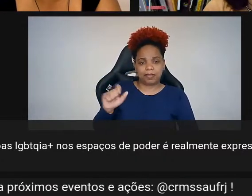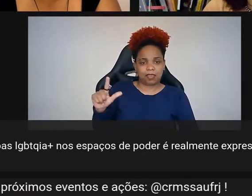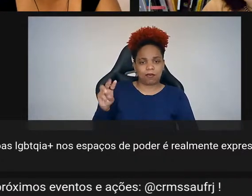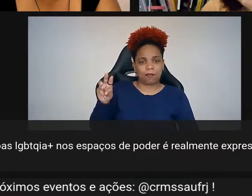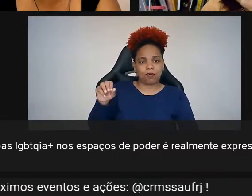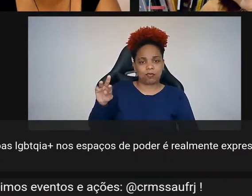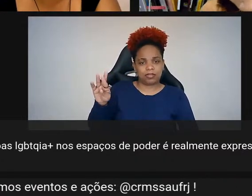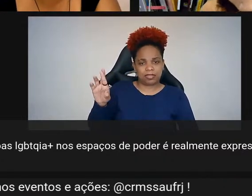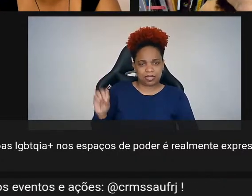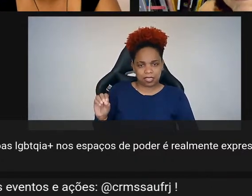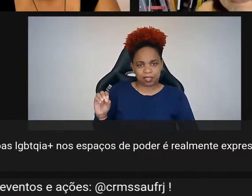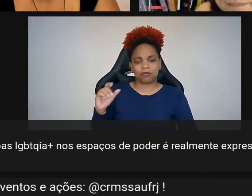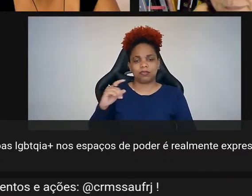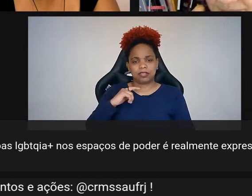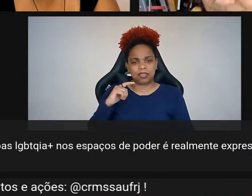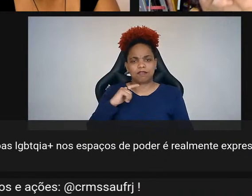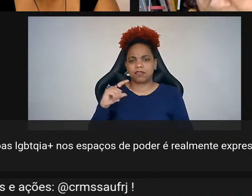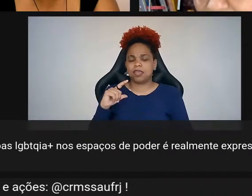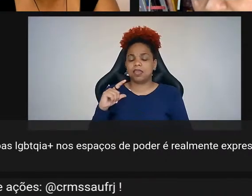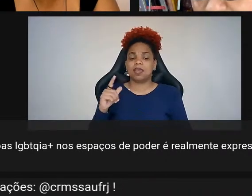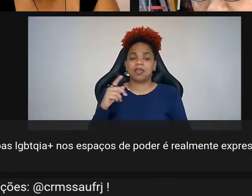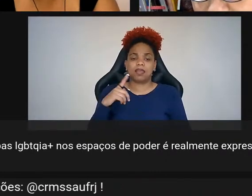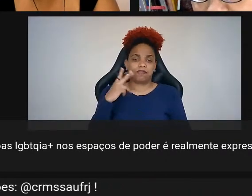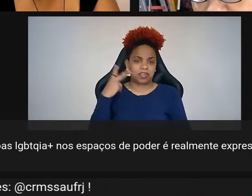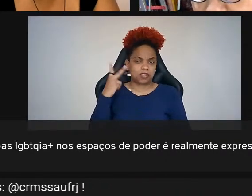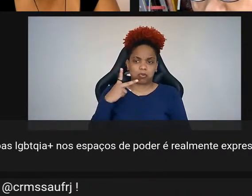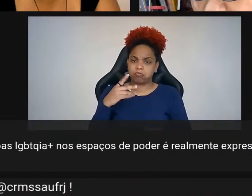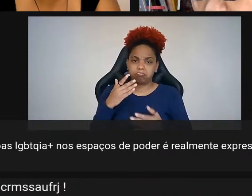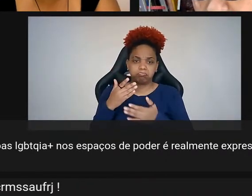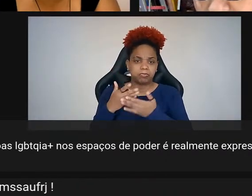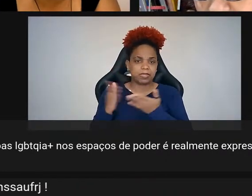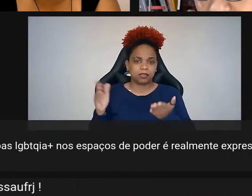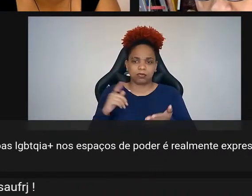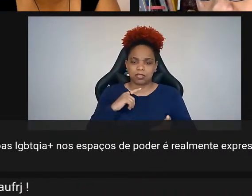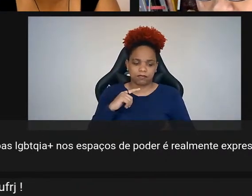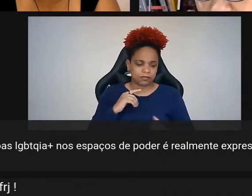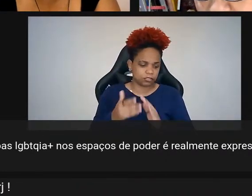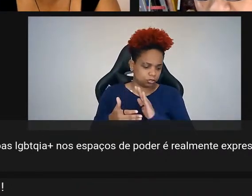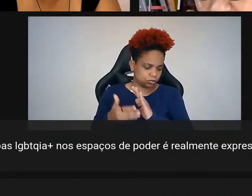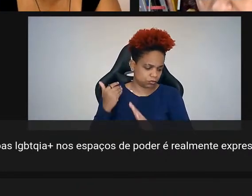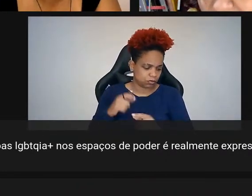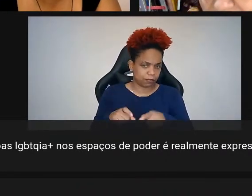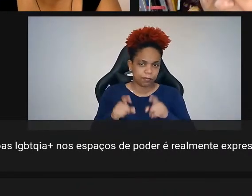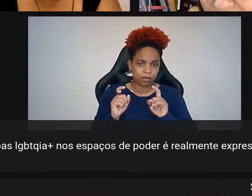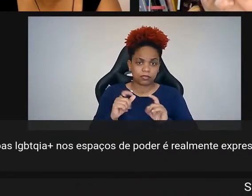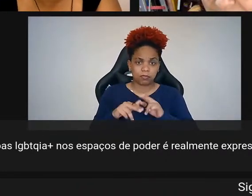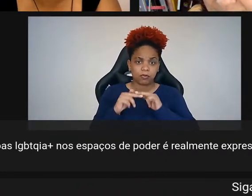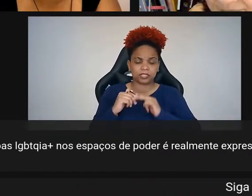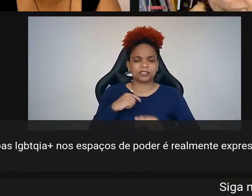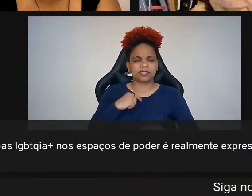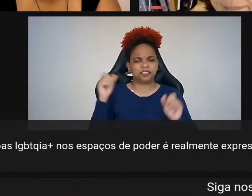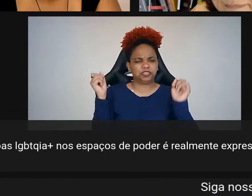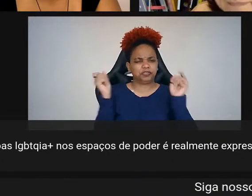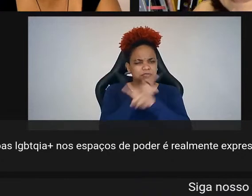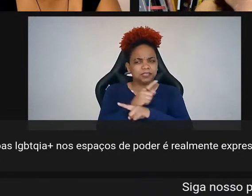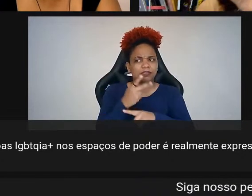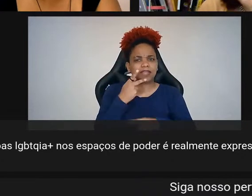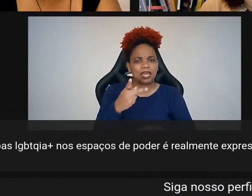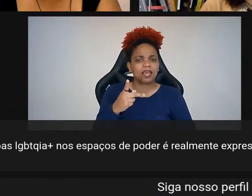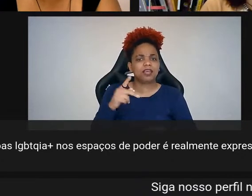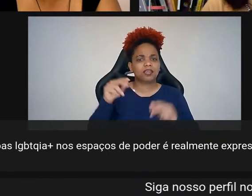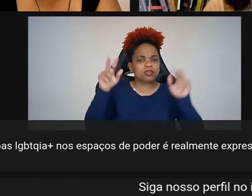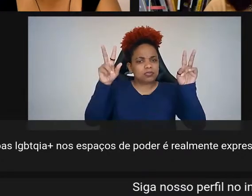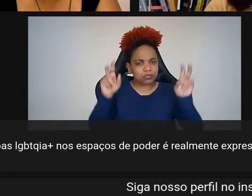de mulheres, foi cassado. Foi a força das mulheres que estão falando sobre isso. A gente sabe o quanto é difícil falar. Ele